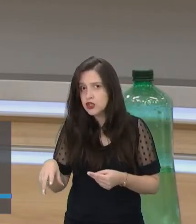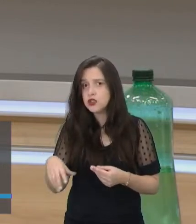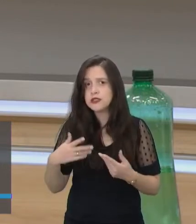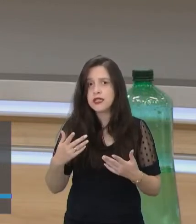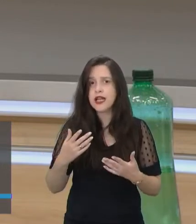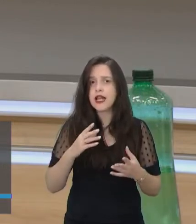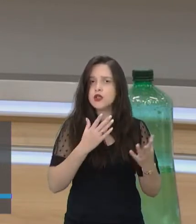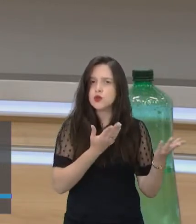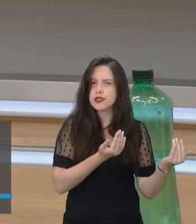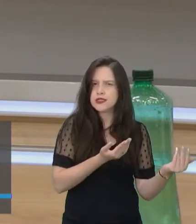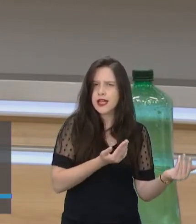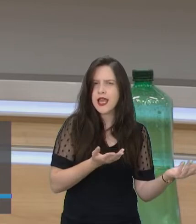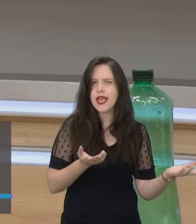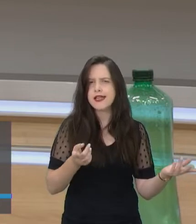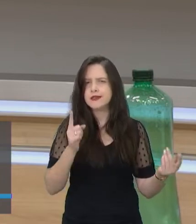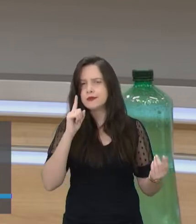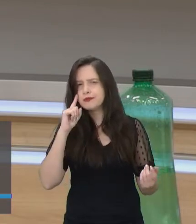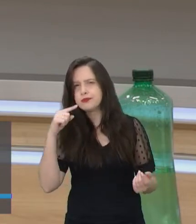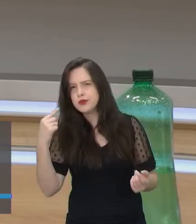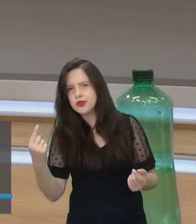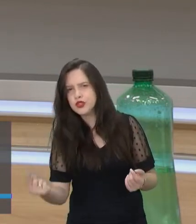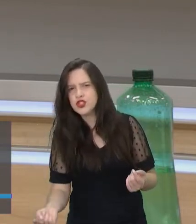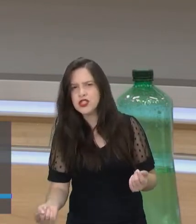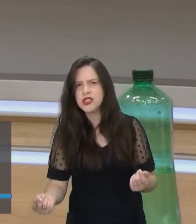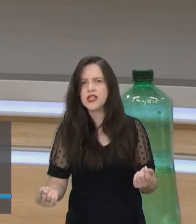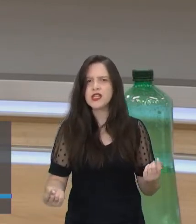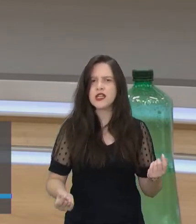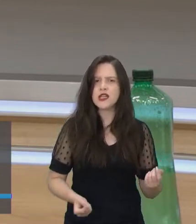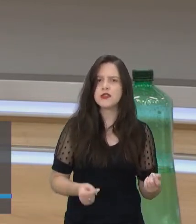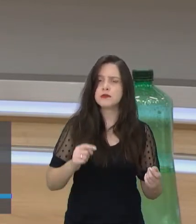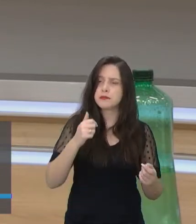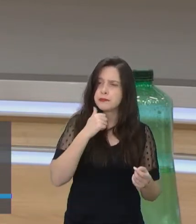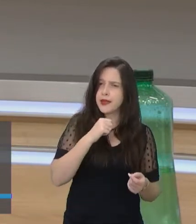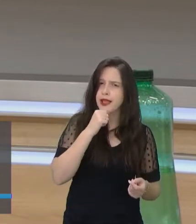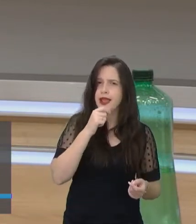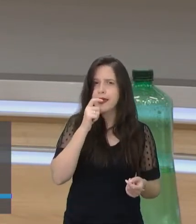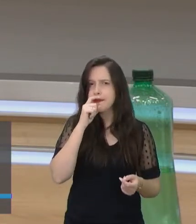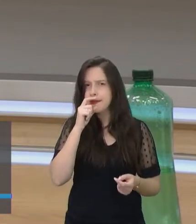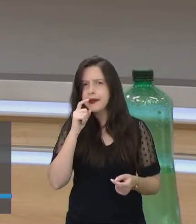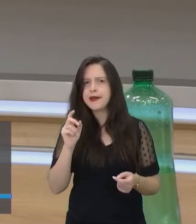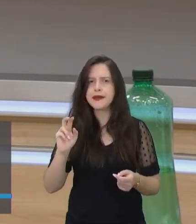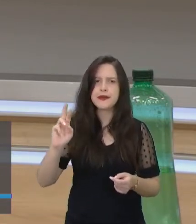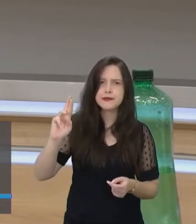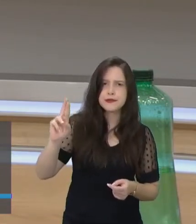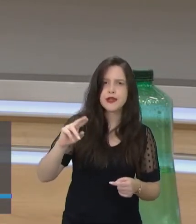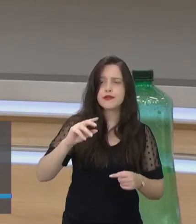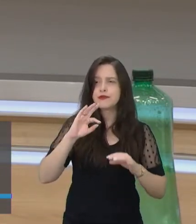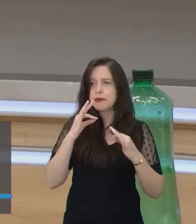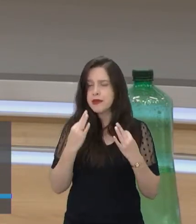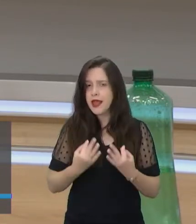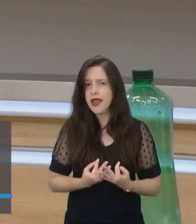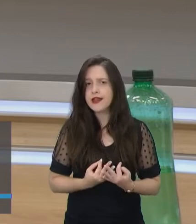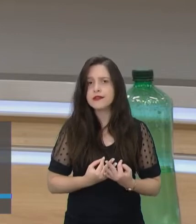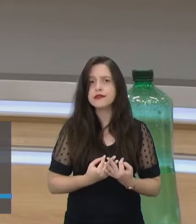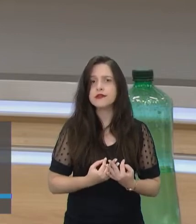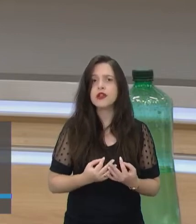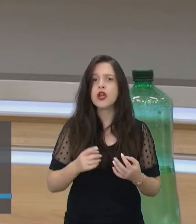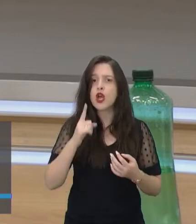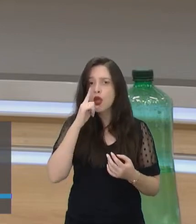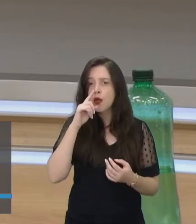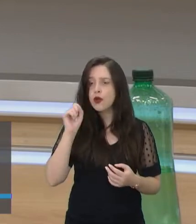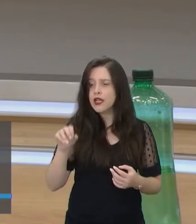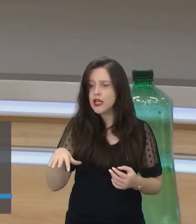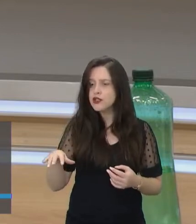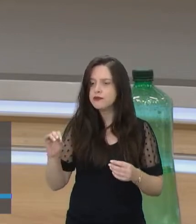residência. Por dia, mas eu não fico em casa, pede para o seu pai, mãe, responsável, familiar. para ver o quanto de lixo que você